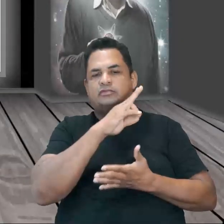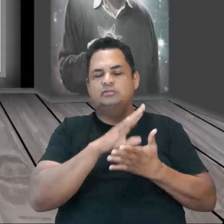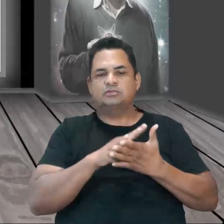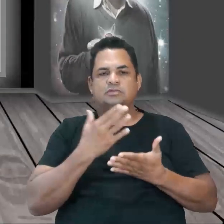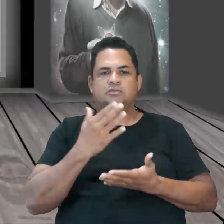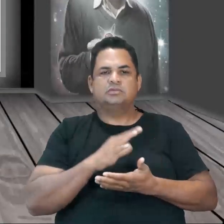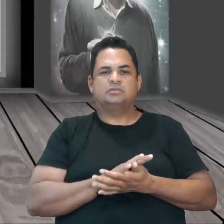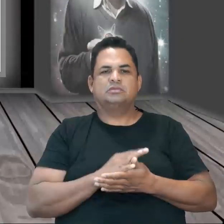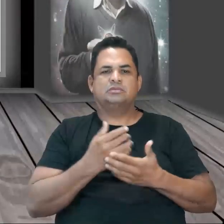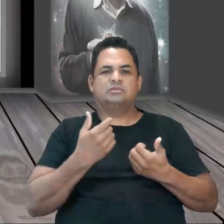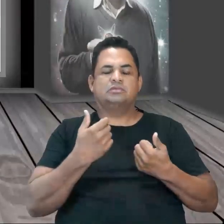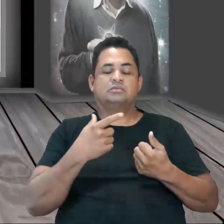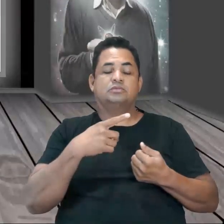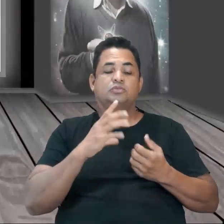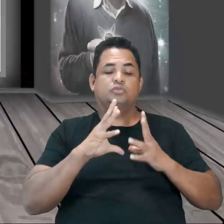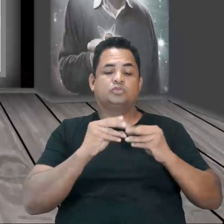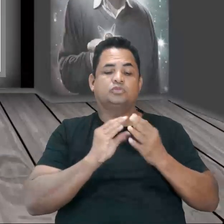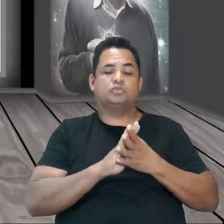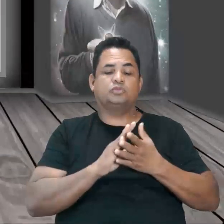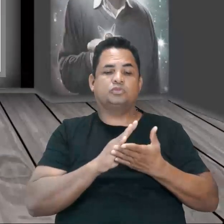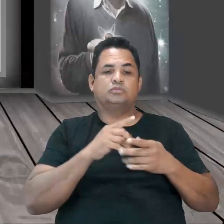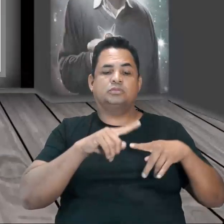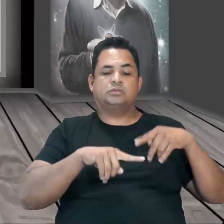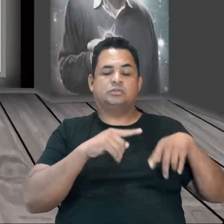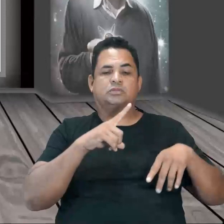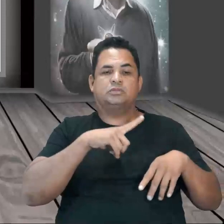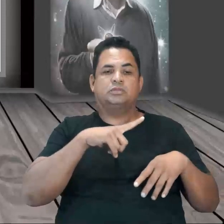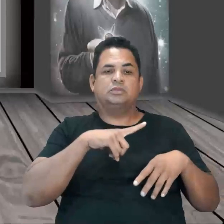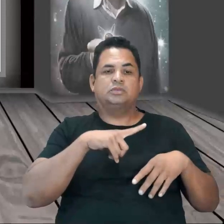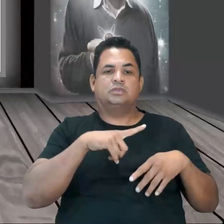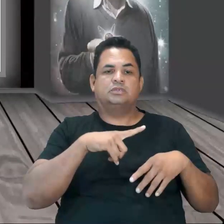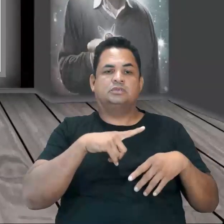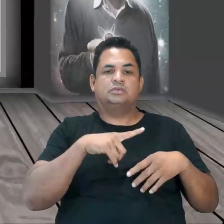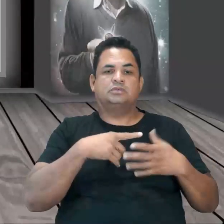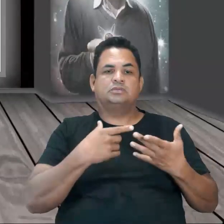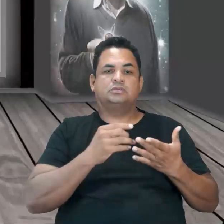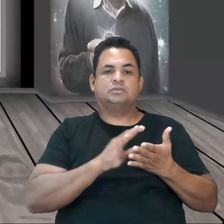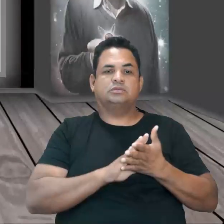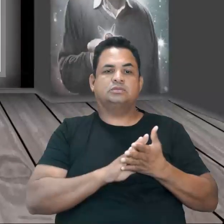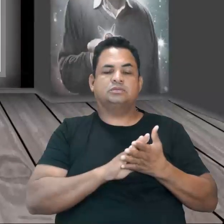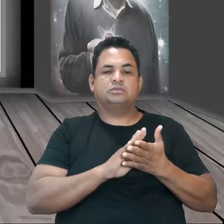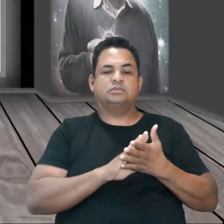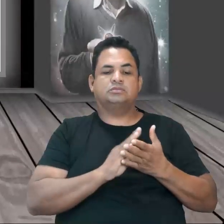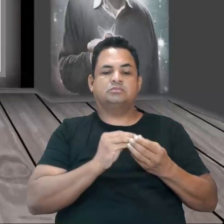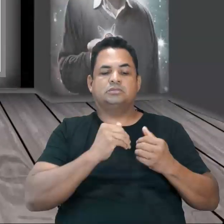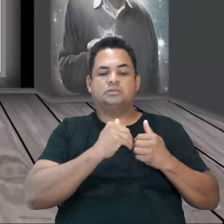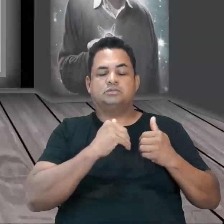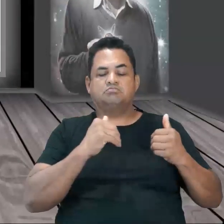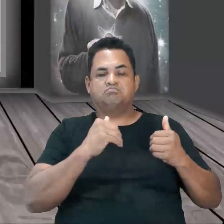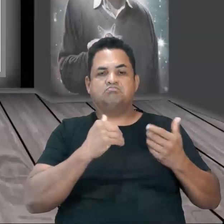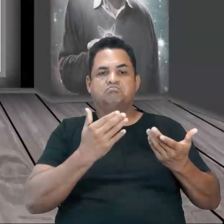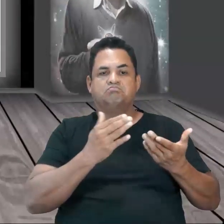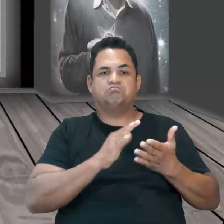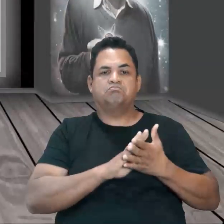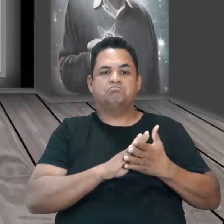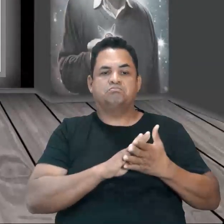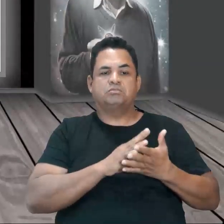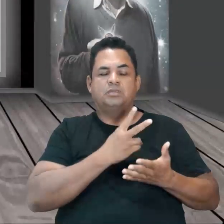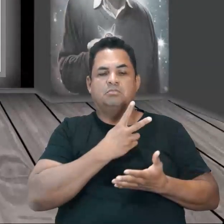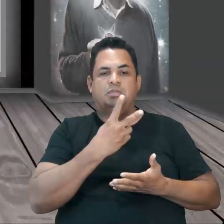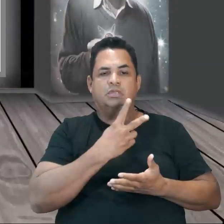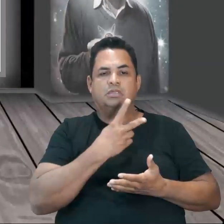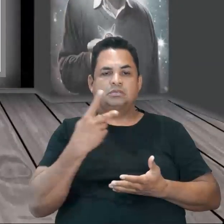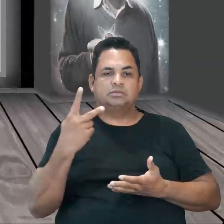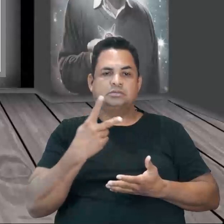ele possui, mas ela está ali uma neutralizando a outra, sempre em pares. Então, só